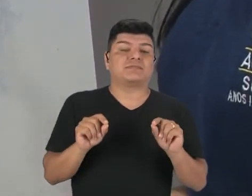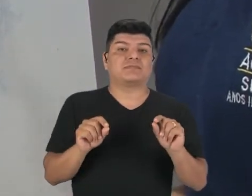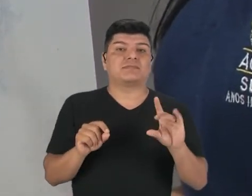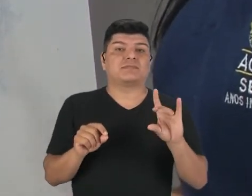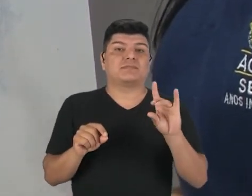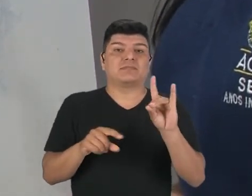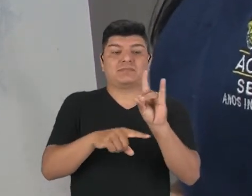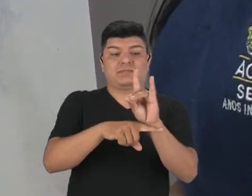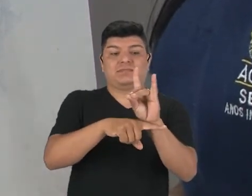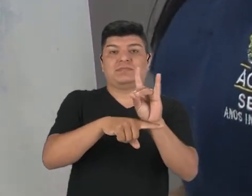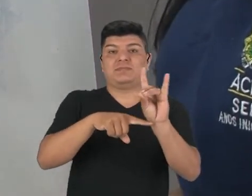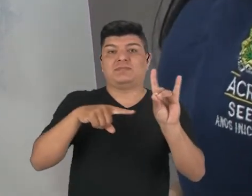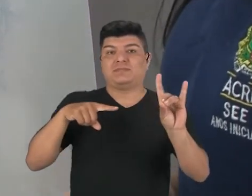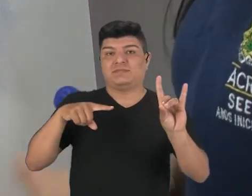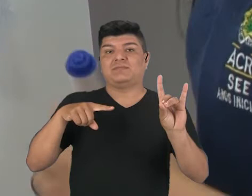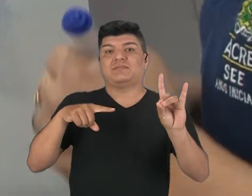animais